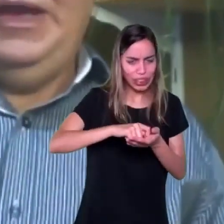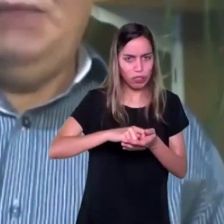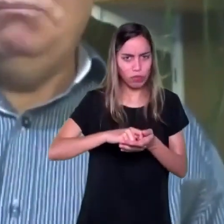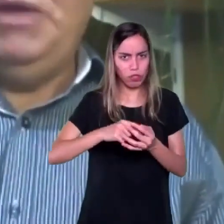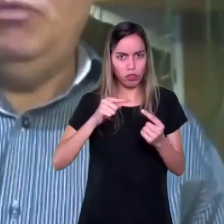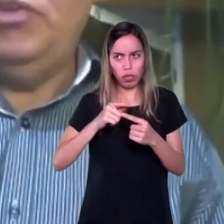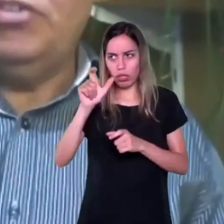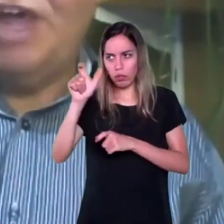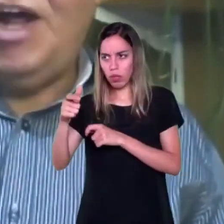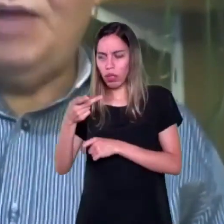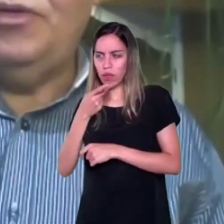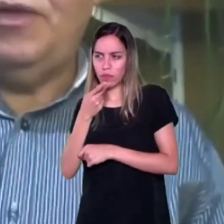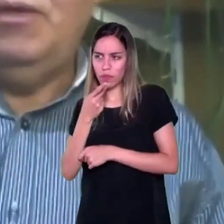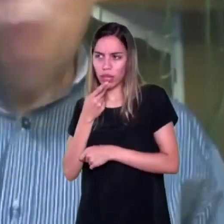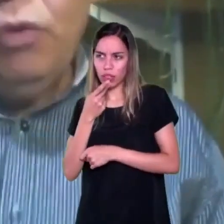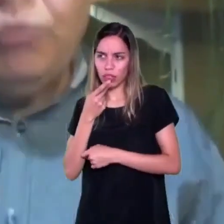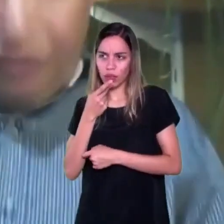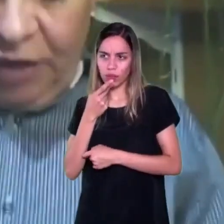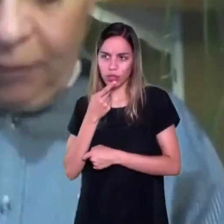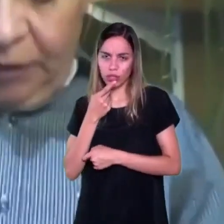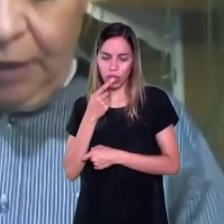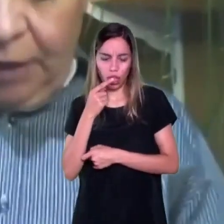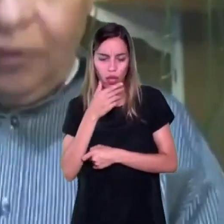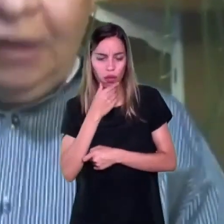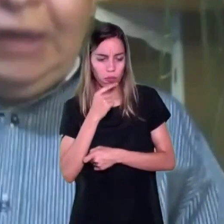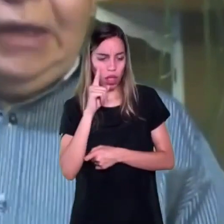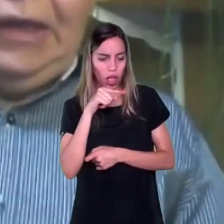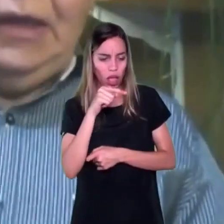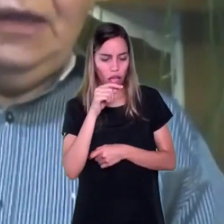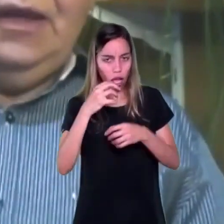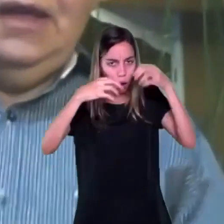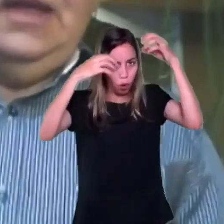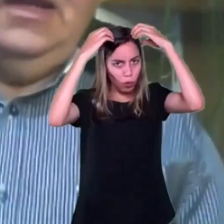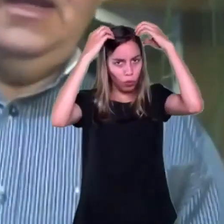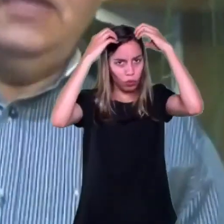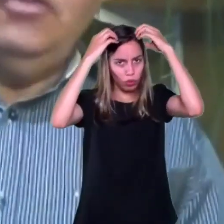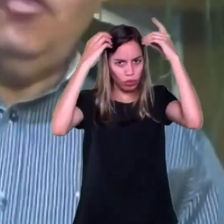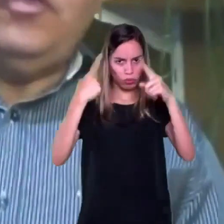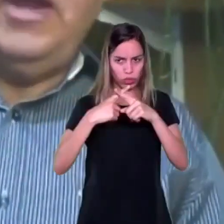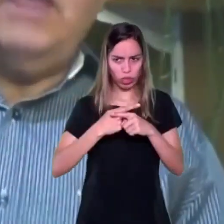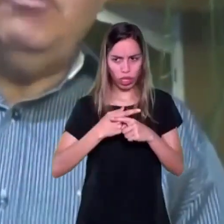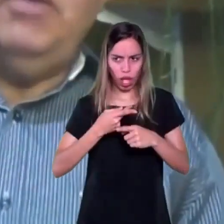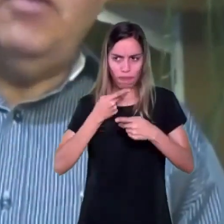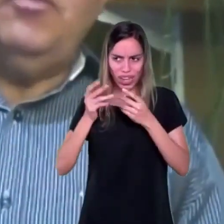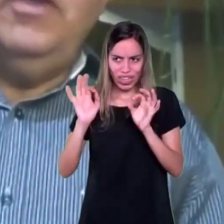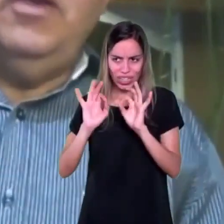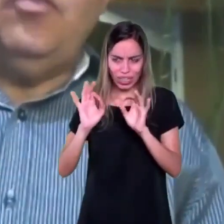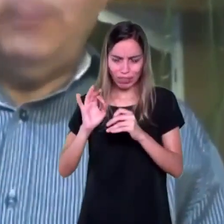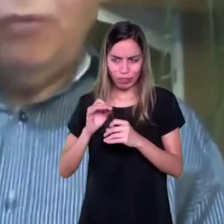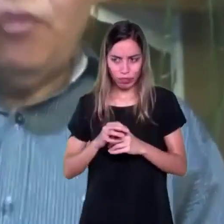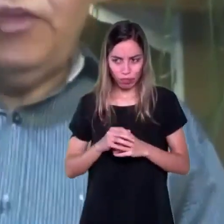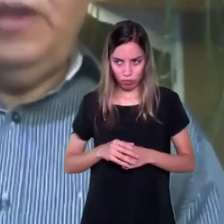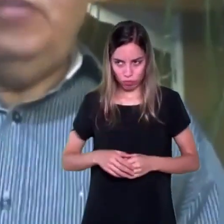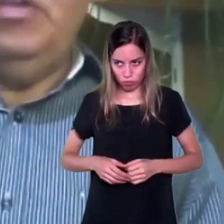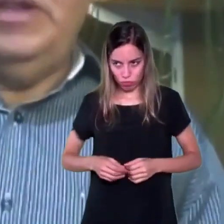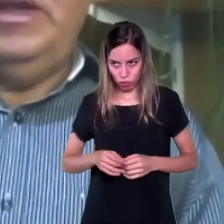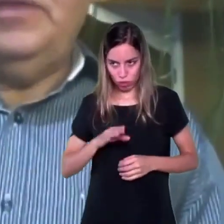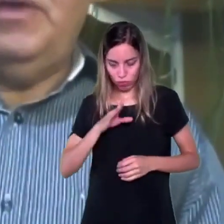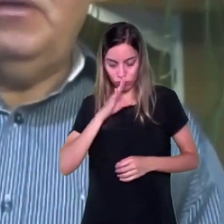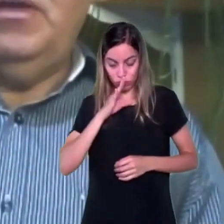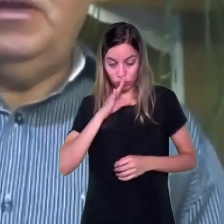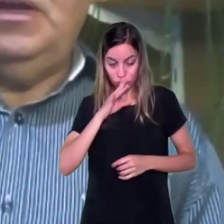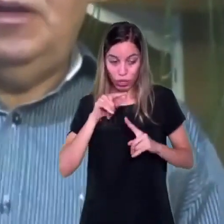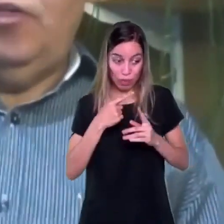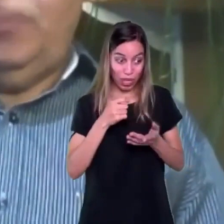né? Meio fechado e tal, muito fechado, aliás, e a gente escreve mesmo. Eu sempre gostei de